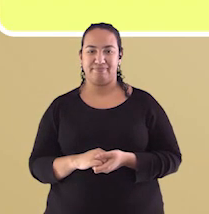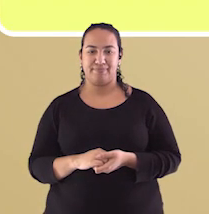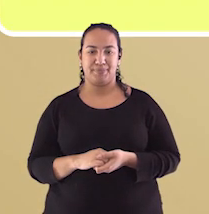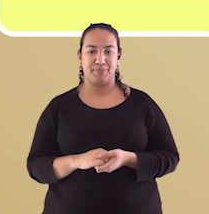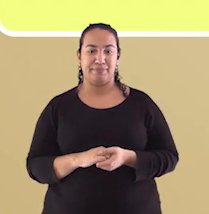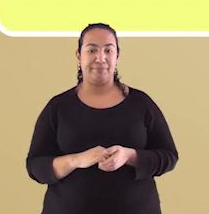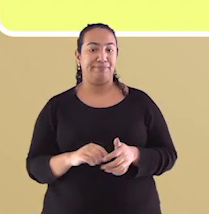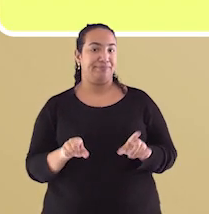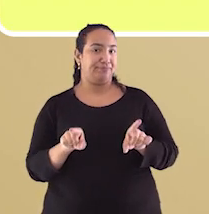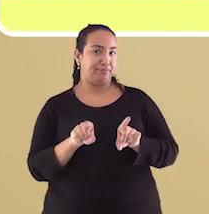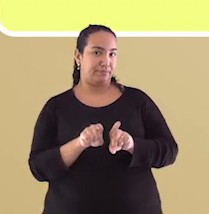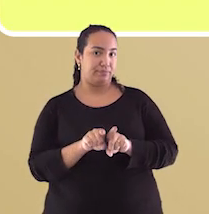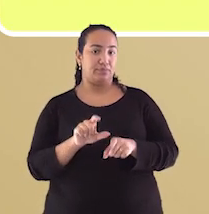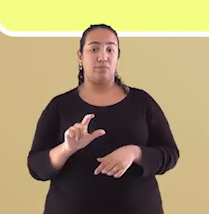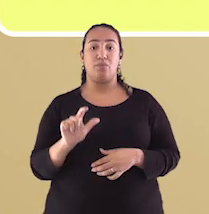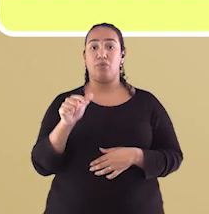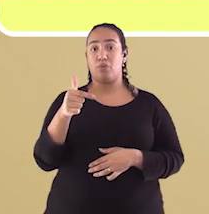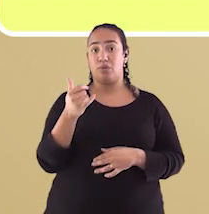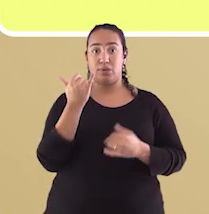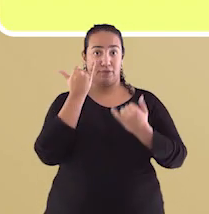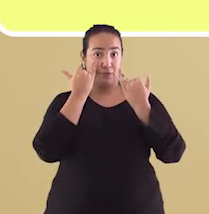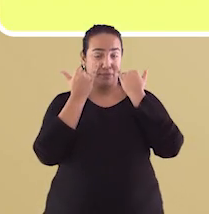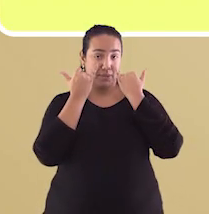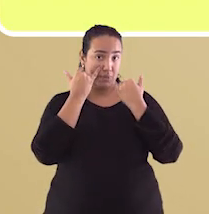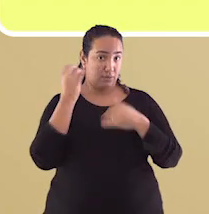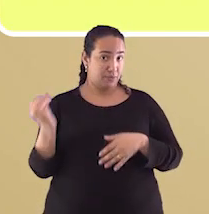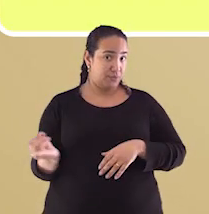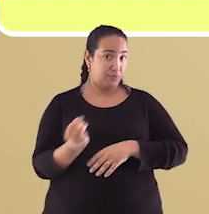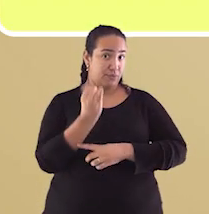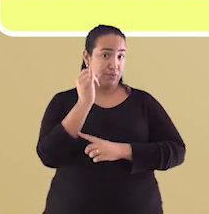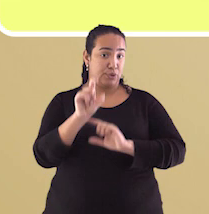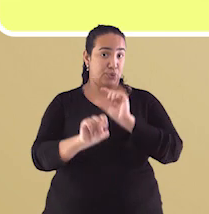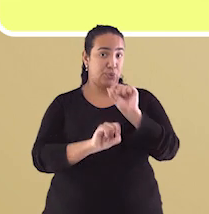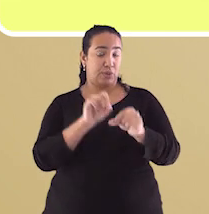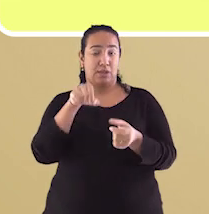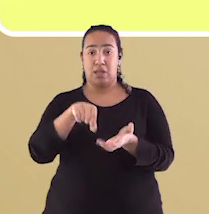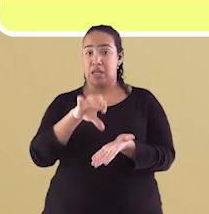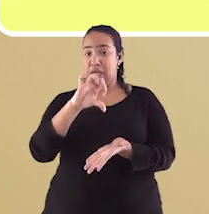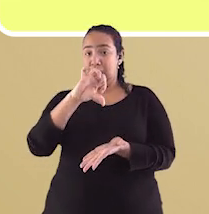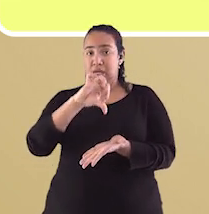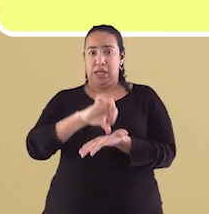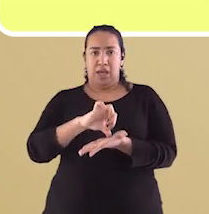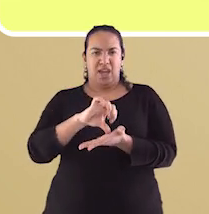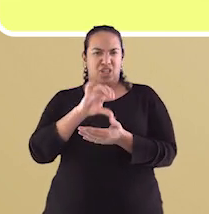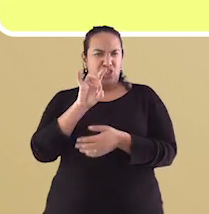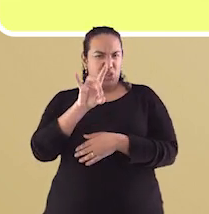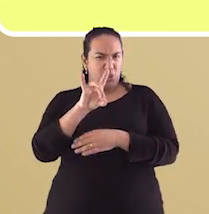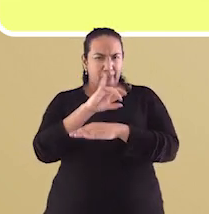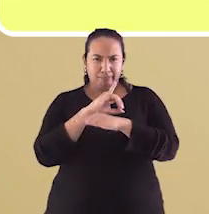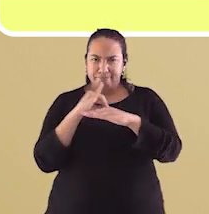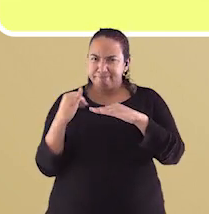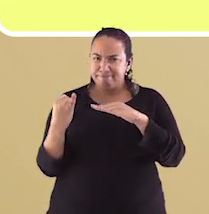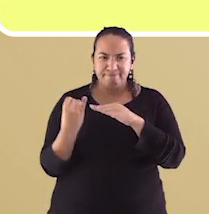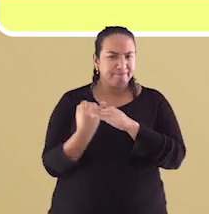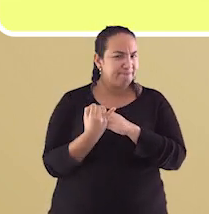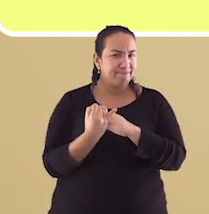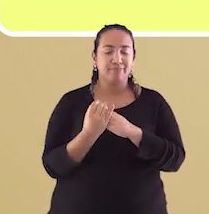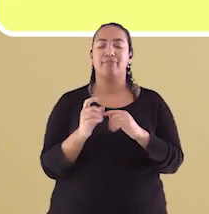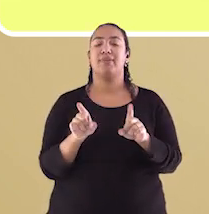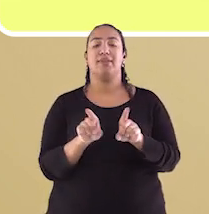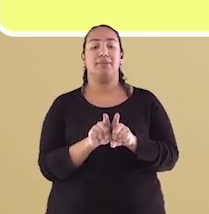Outra informação importante é que nossa capital não é apenas uma ilha, mas